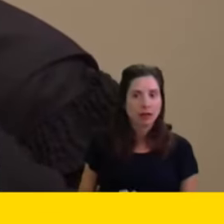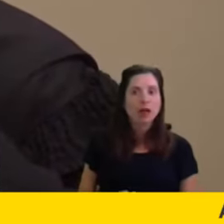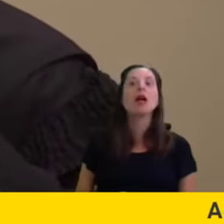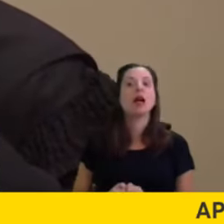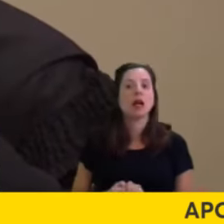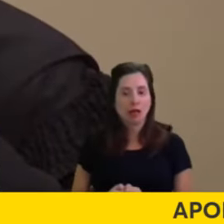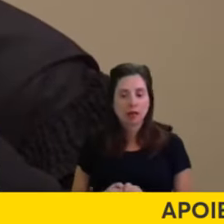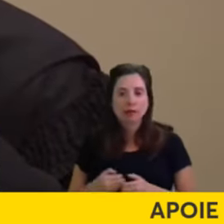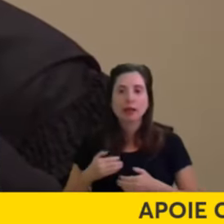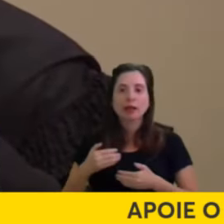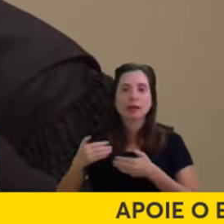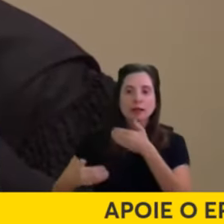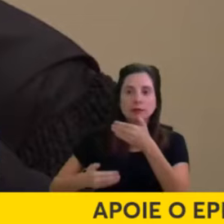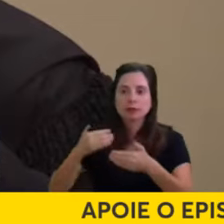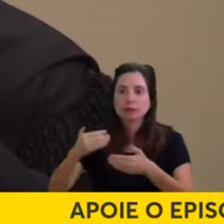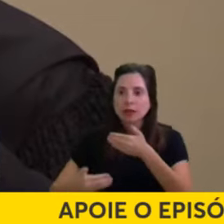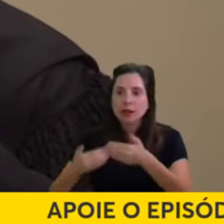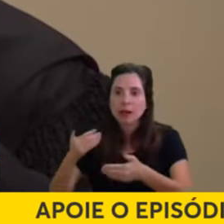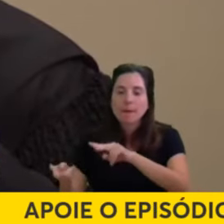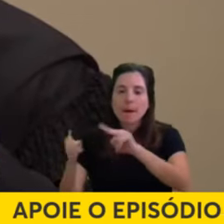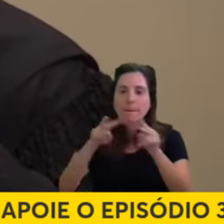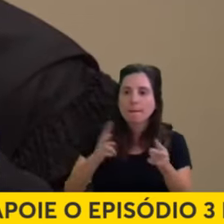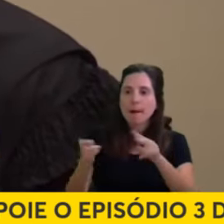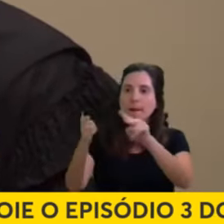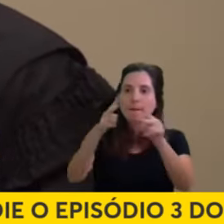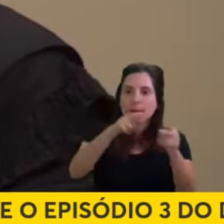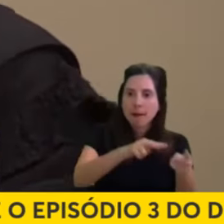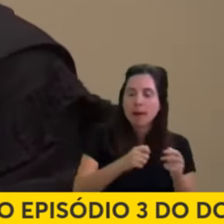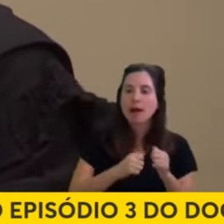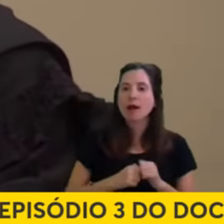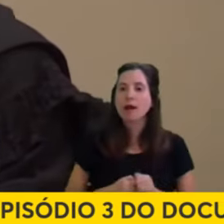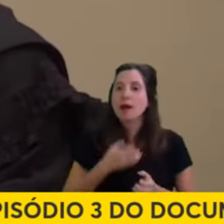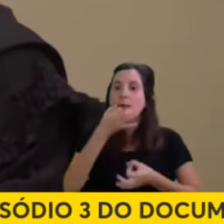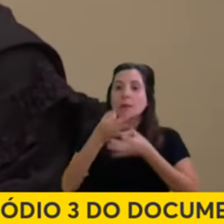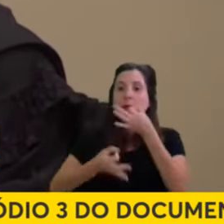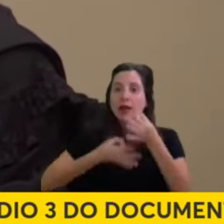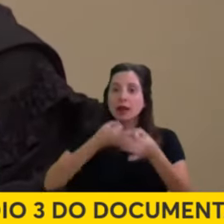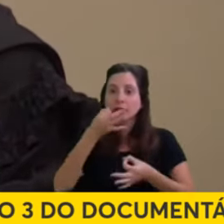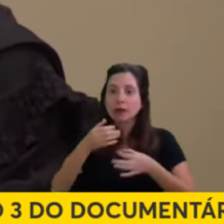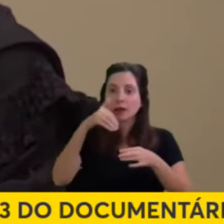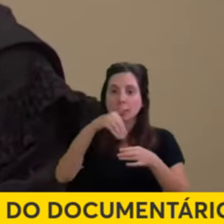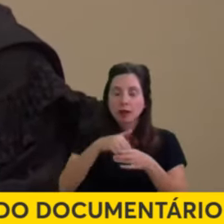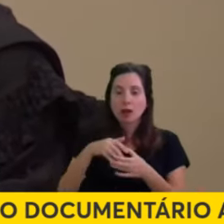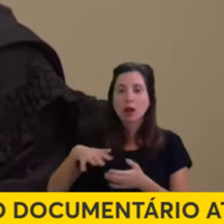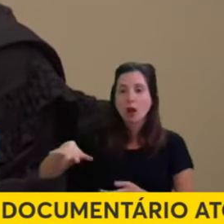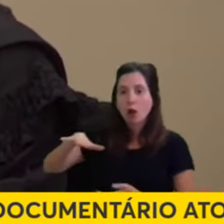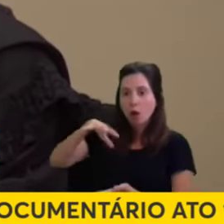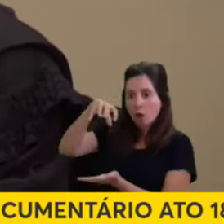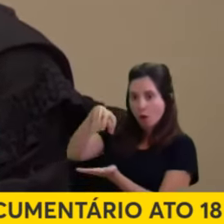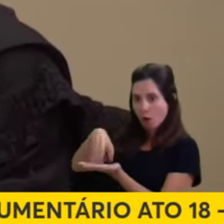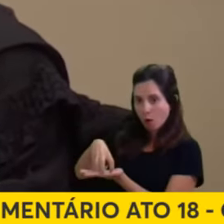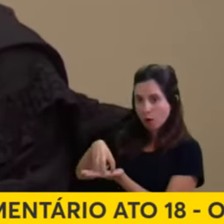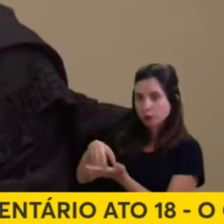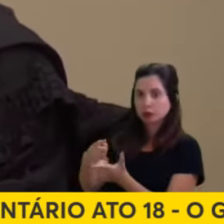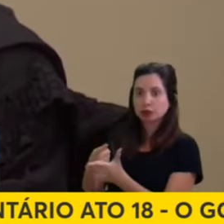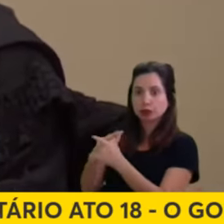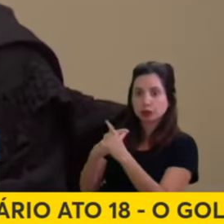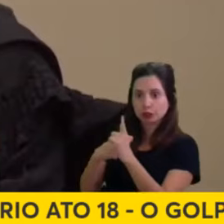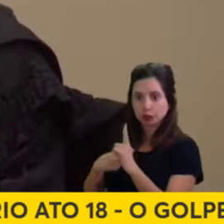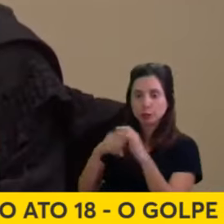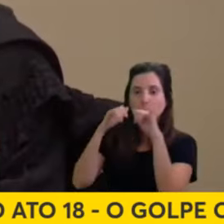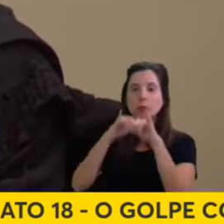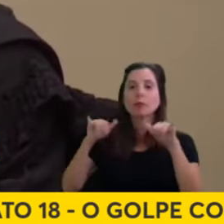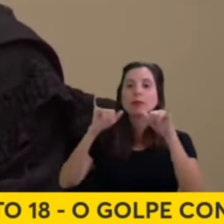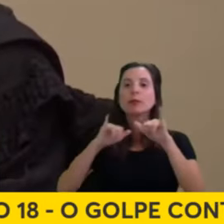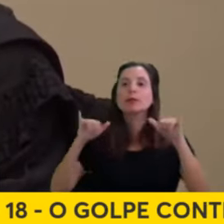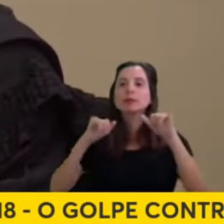transferência de Sérgio moro peça de juntada de procuração parecer sobre as eleições e órgão partidário com dívida ativa orientações so propaganda